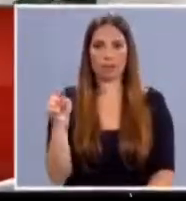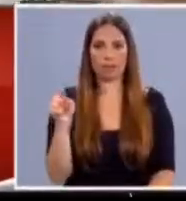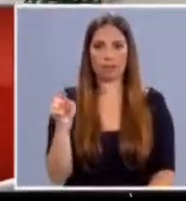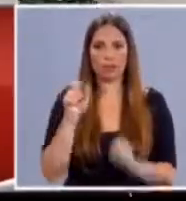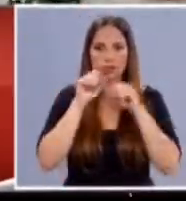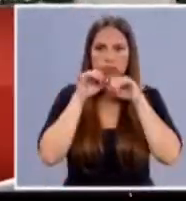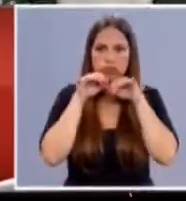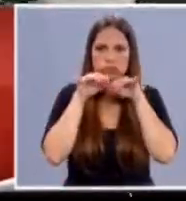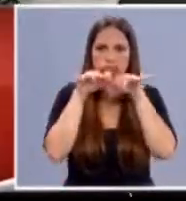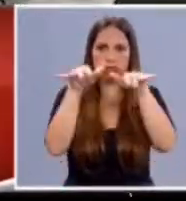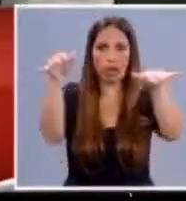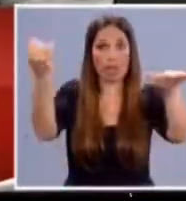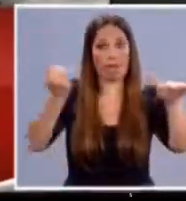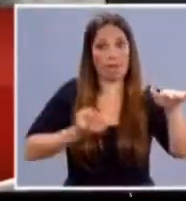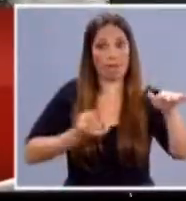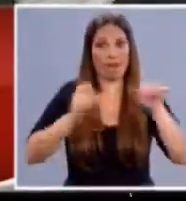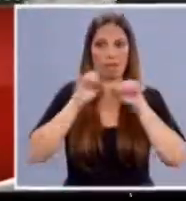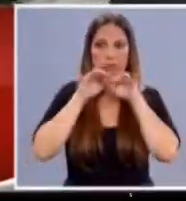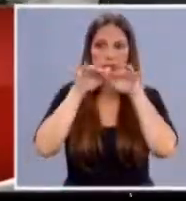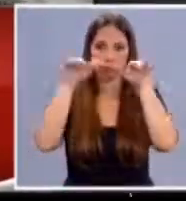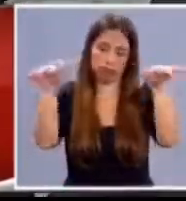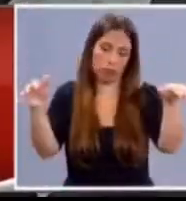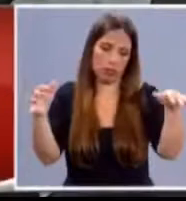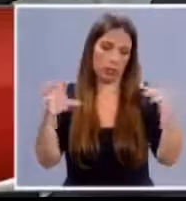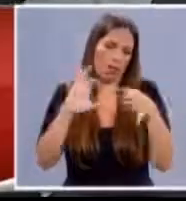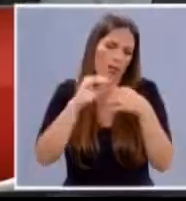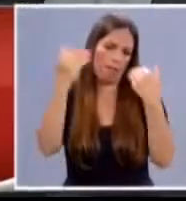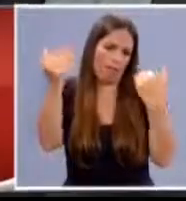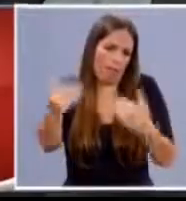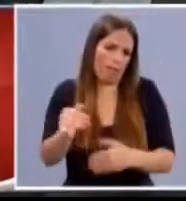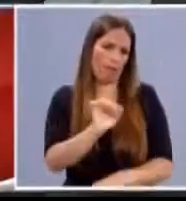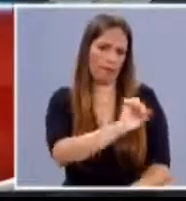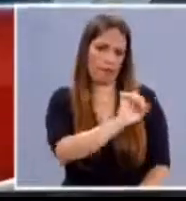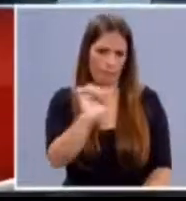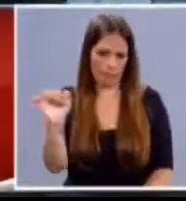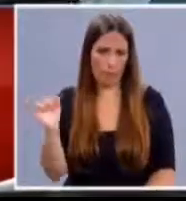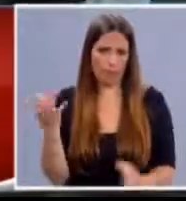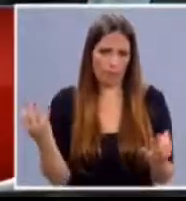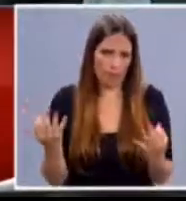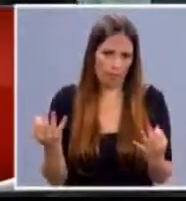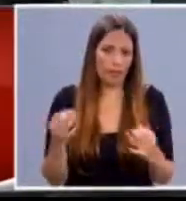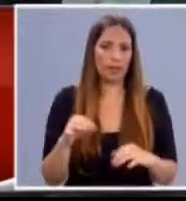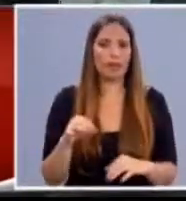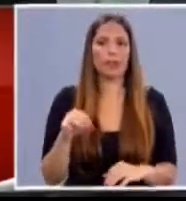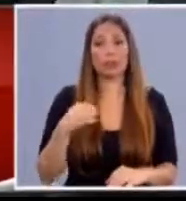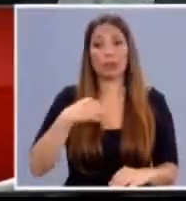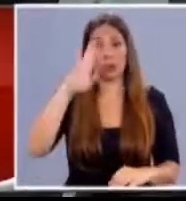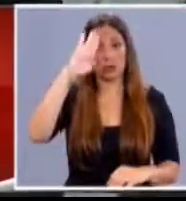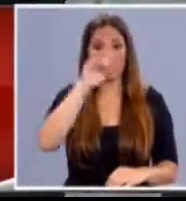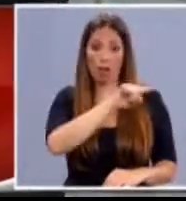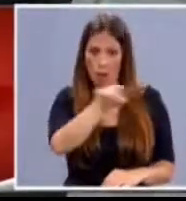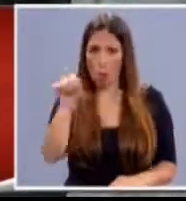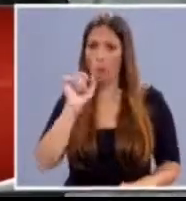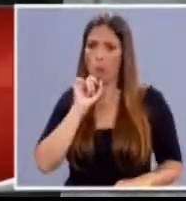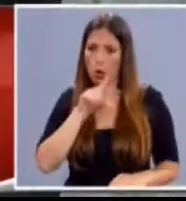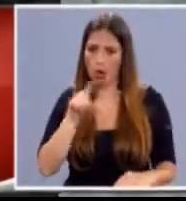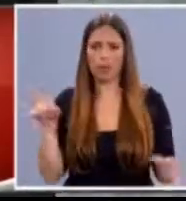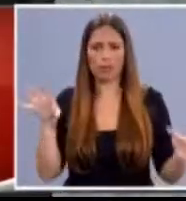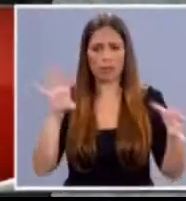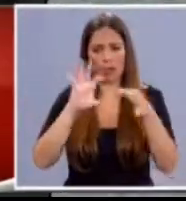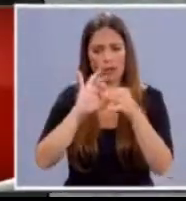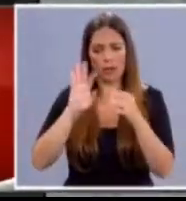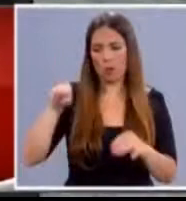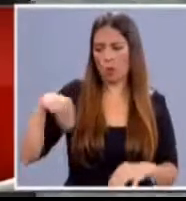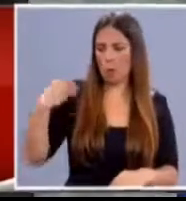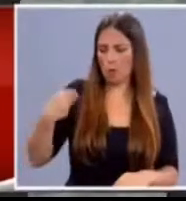difundam dentro do que é a vossa competência e aquilo que está ao vosso alcance, e sei que é muito, são as nossas